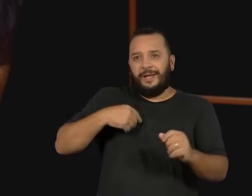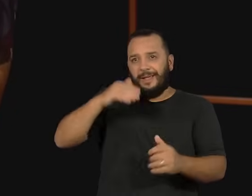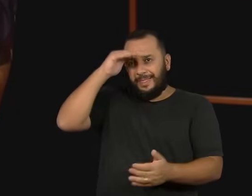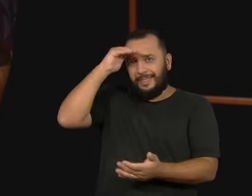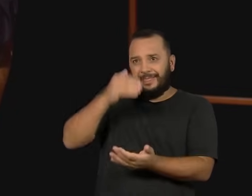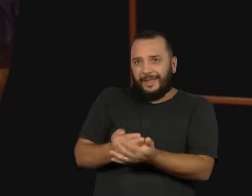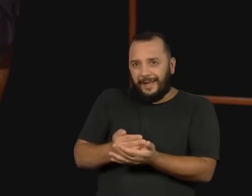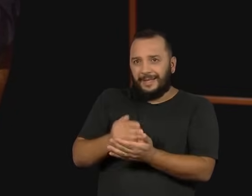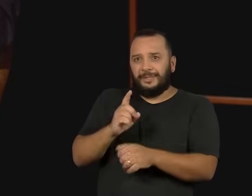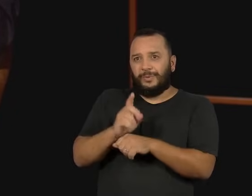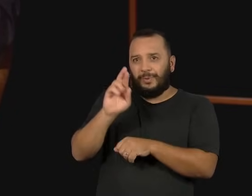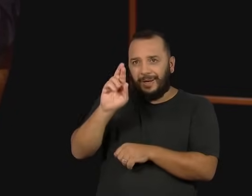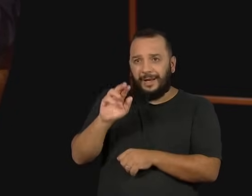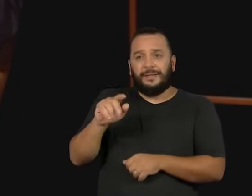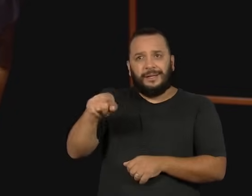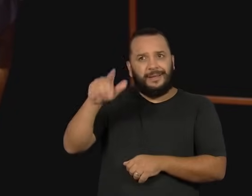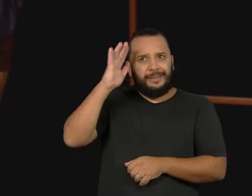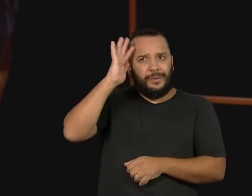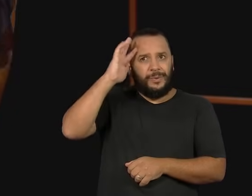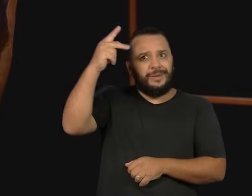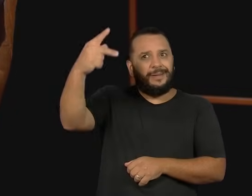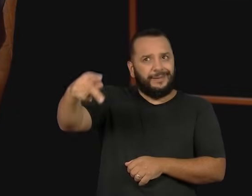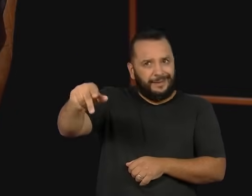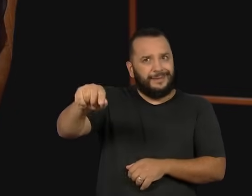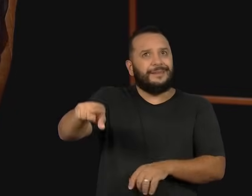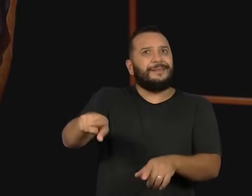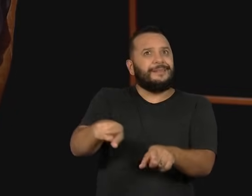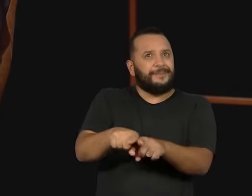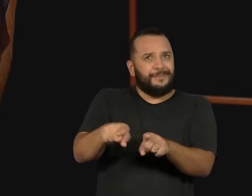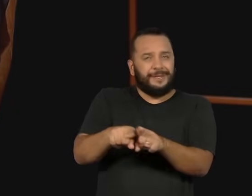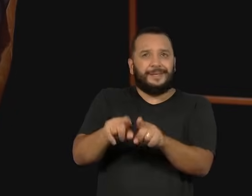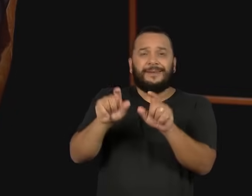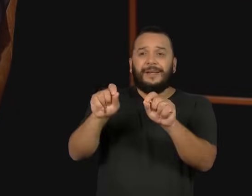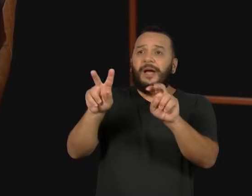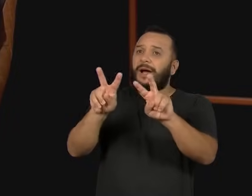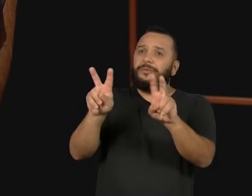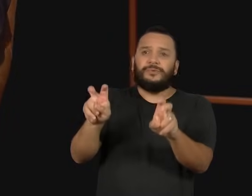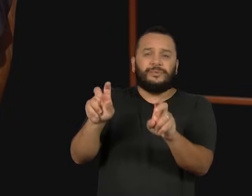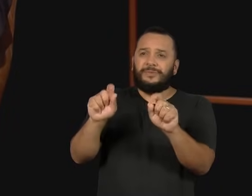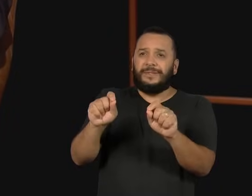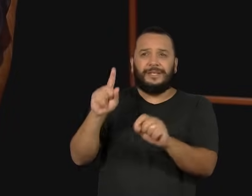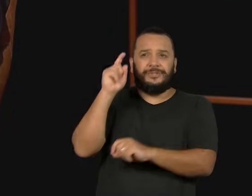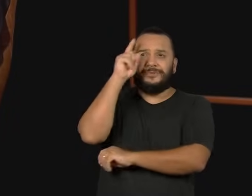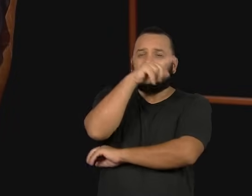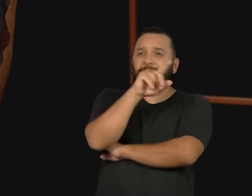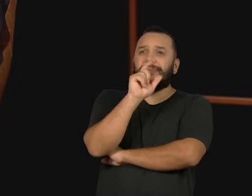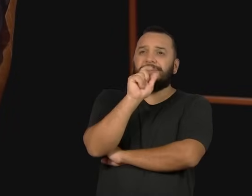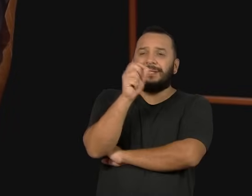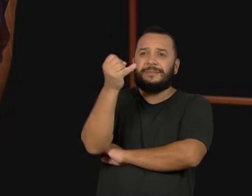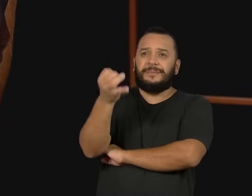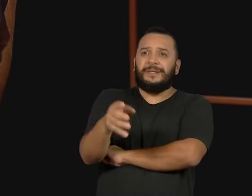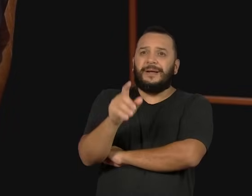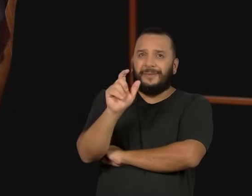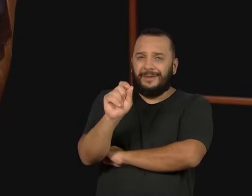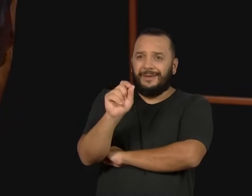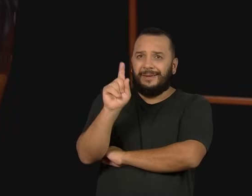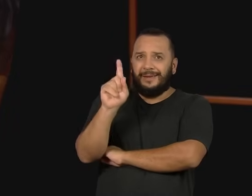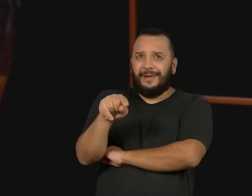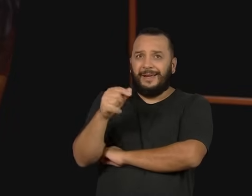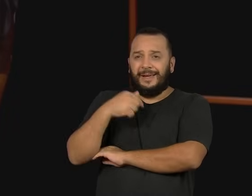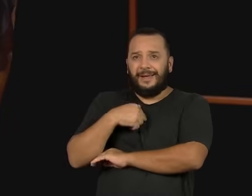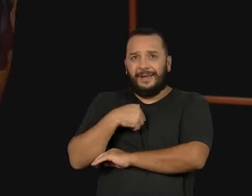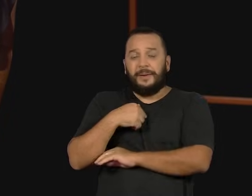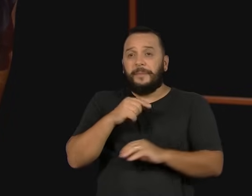apresentou e dessa teoria, que eu acho que é uma teoria muito original sobre um assunto muito difícil de tratar, que é a relação entre